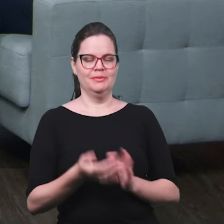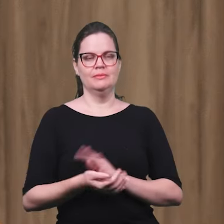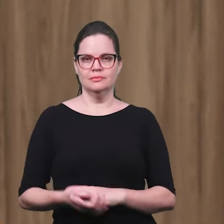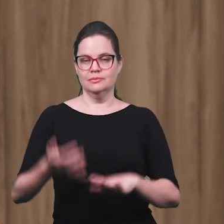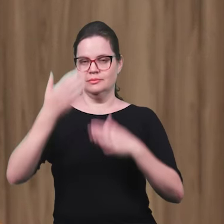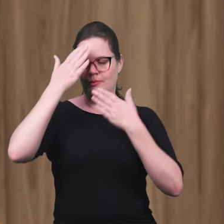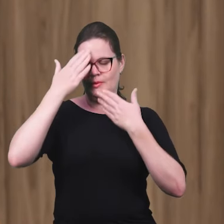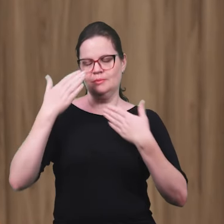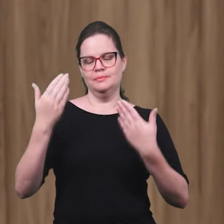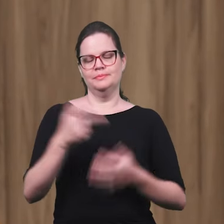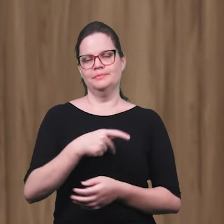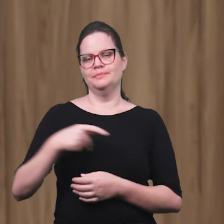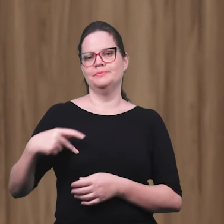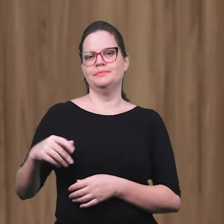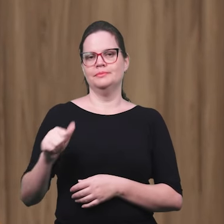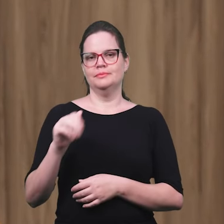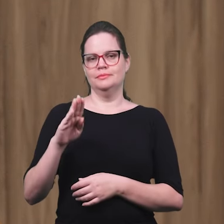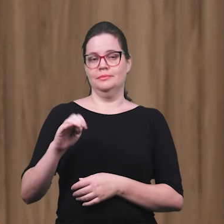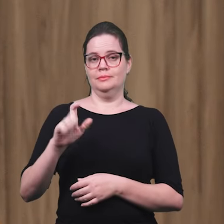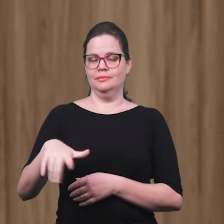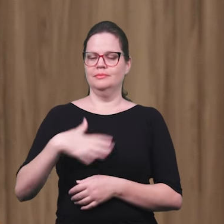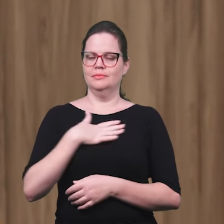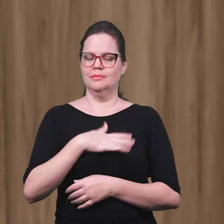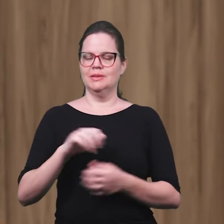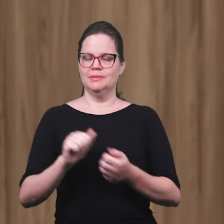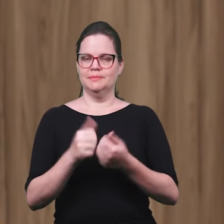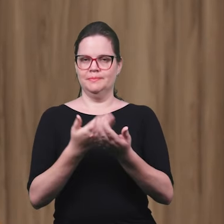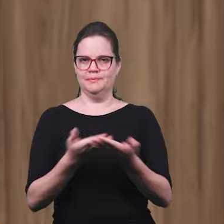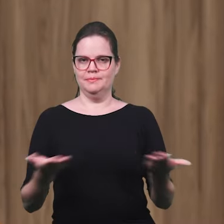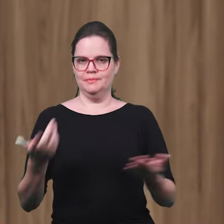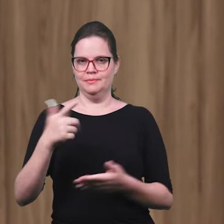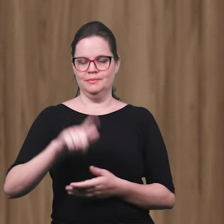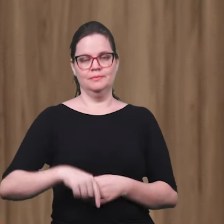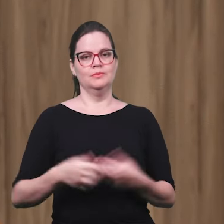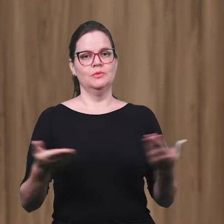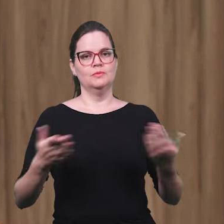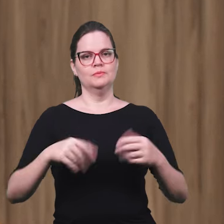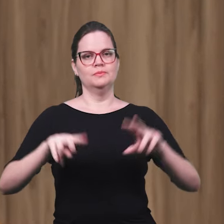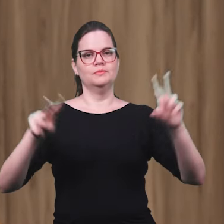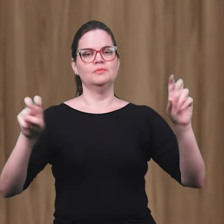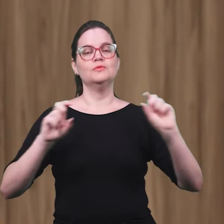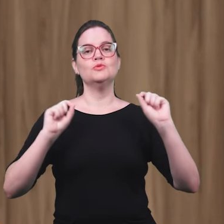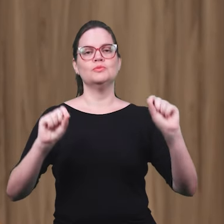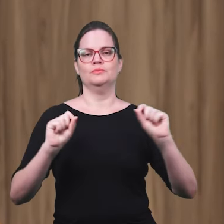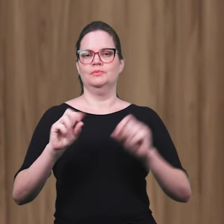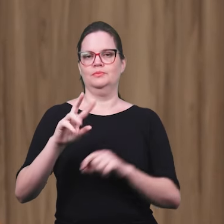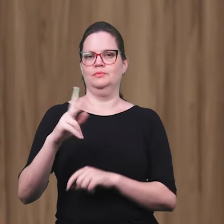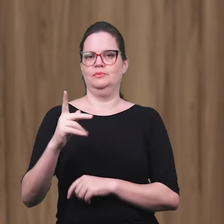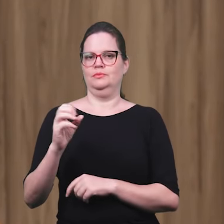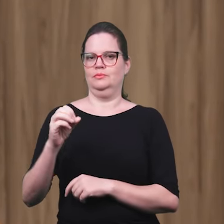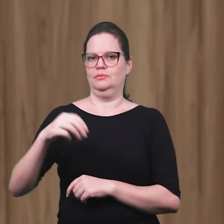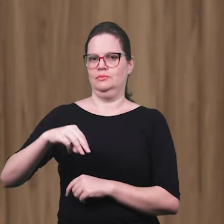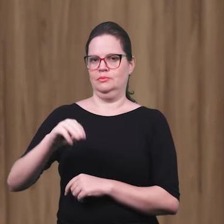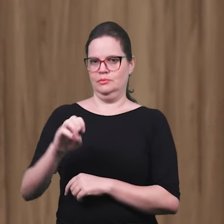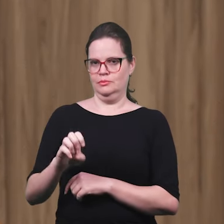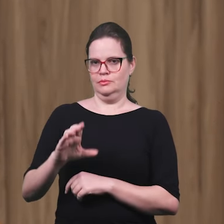Thalita. Obrigada, pastor Abel. É um prazer estar aqui novamente. Nós vamos falar hoje um pouquinho sobre o cuidado de home